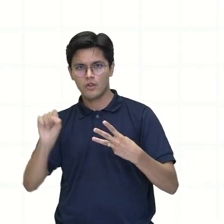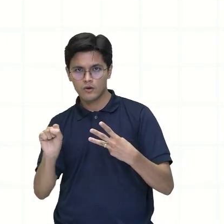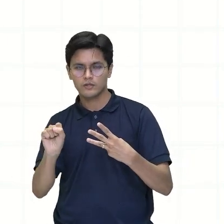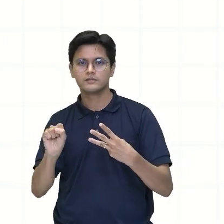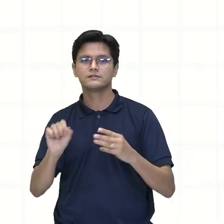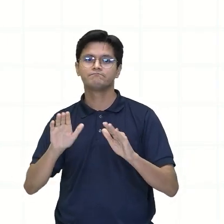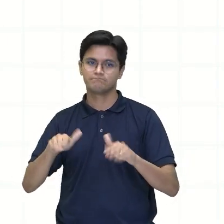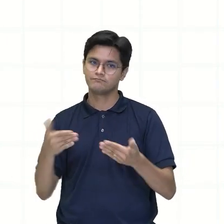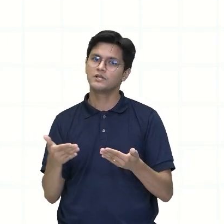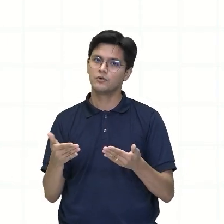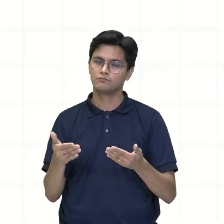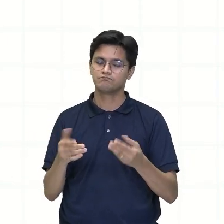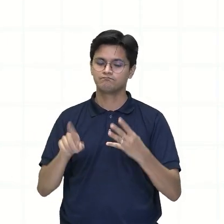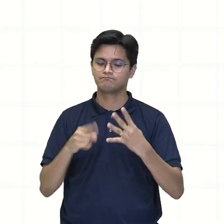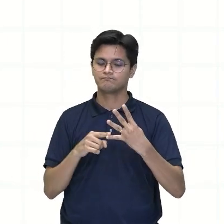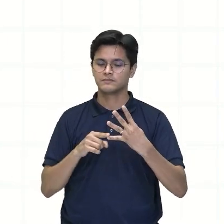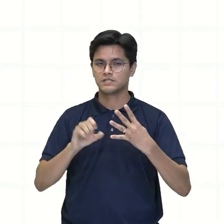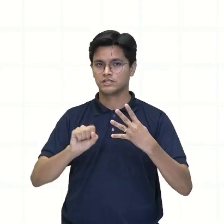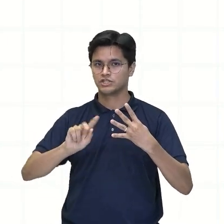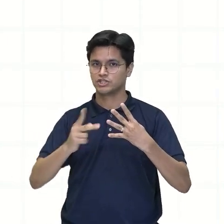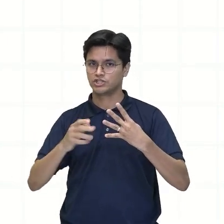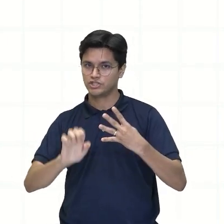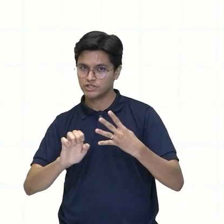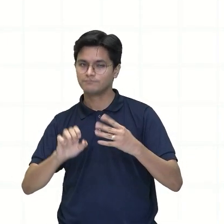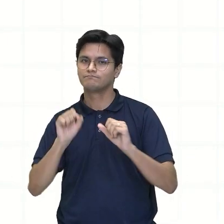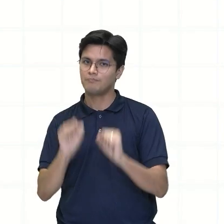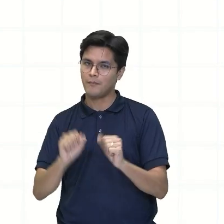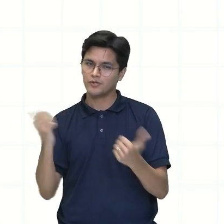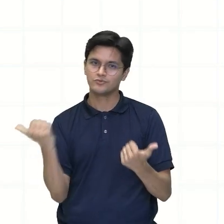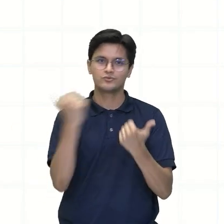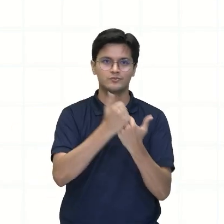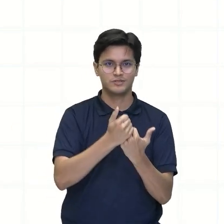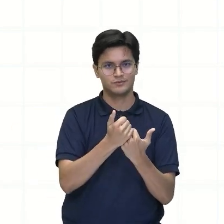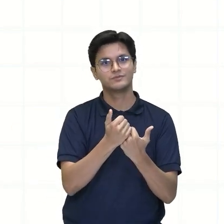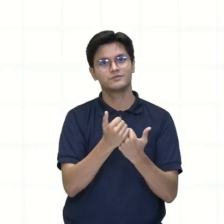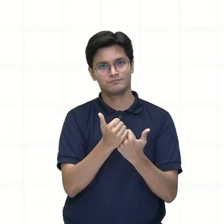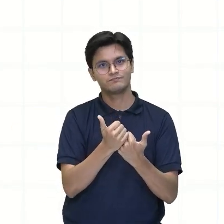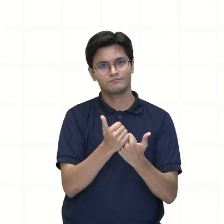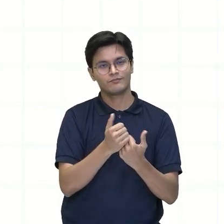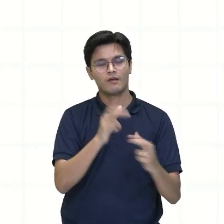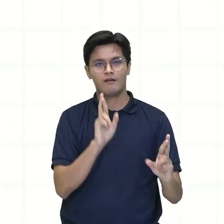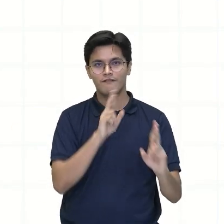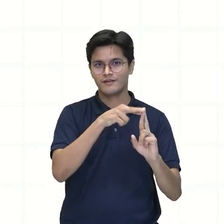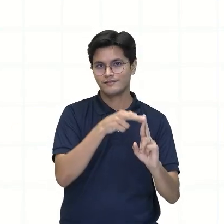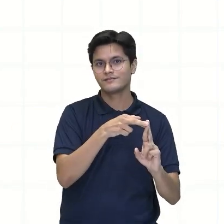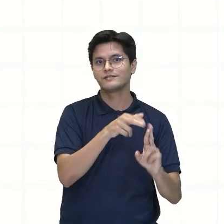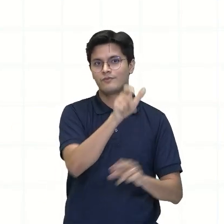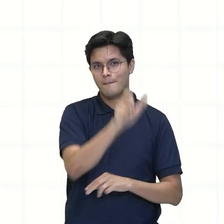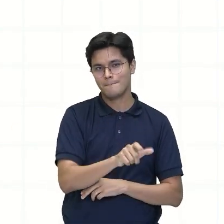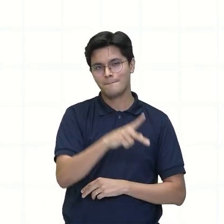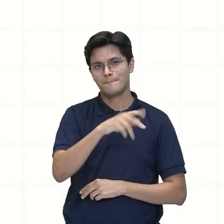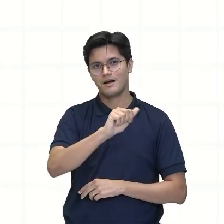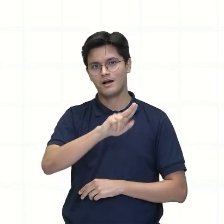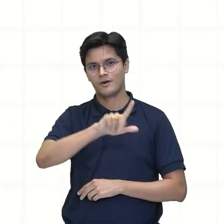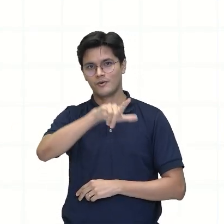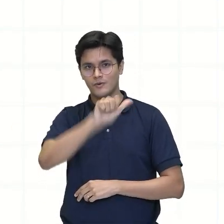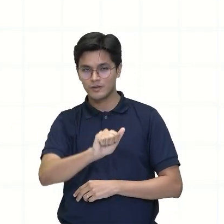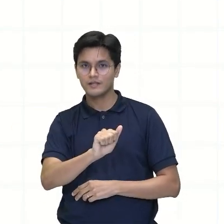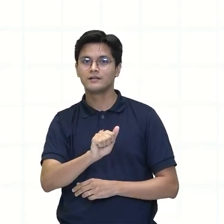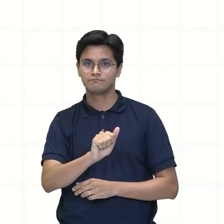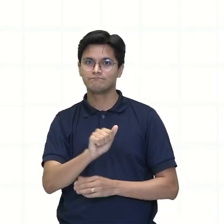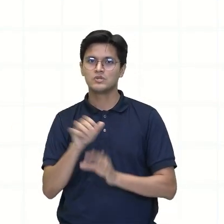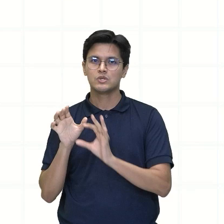lugar, tá bom? Que aí o meu texto não vai perder o sentido, certo? Então,